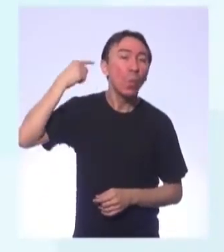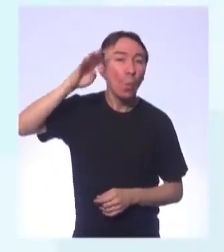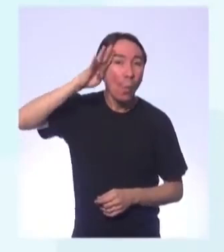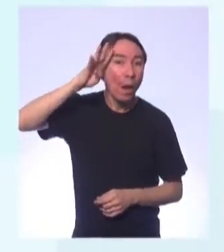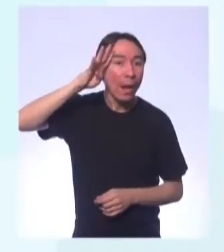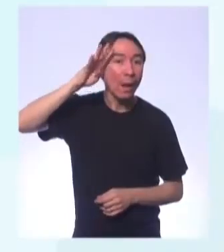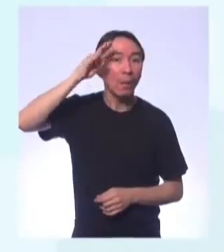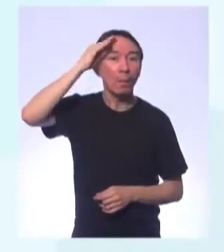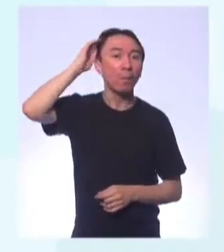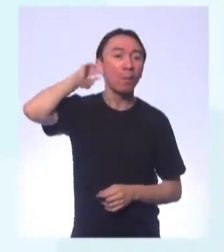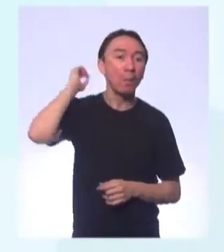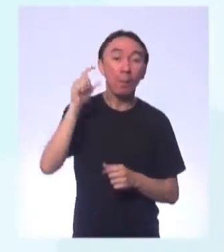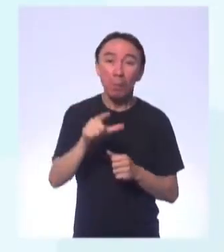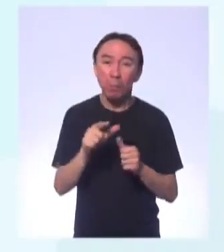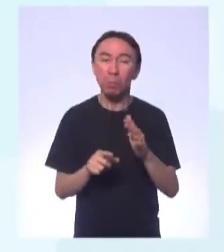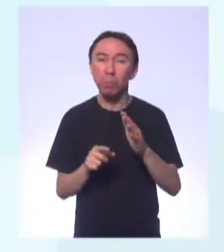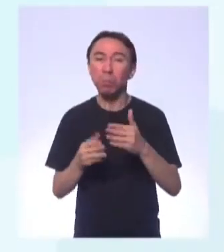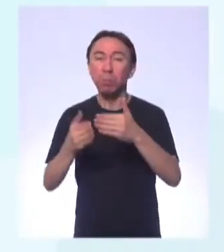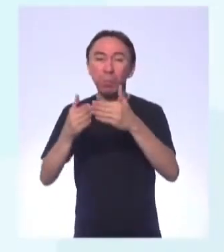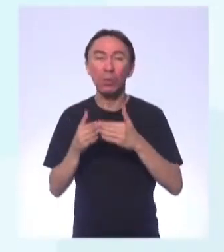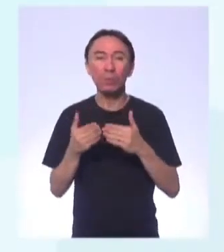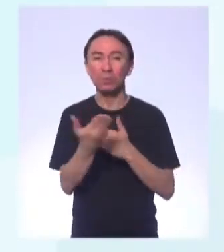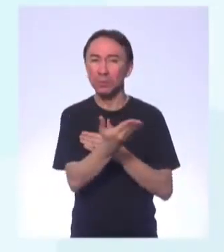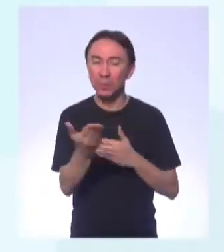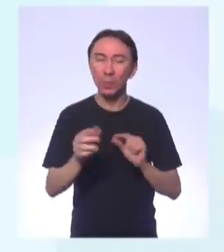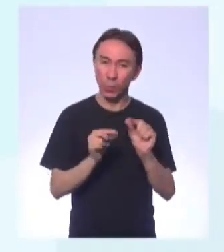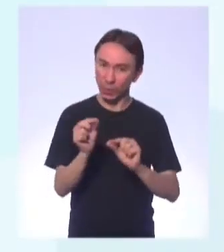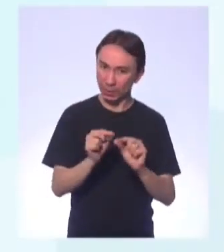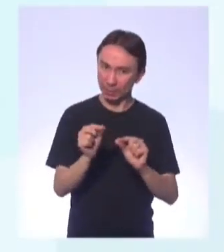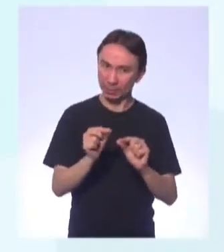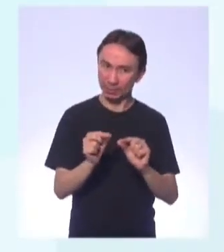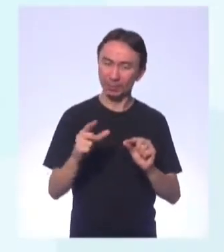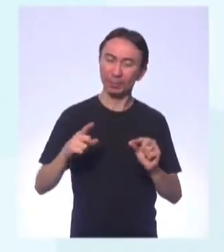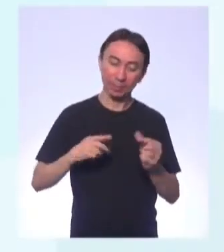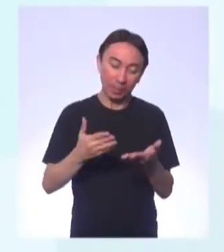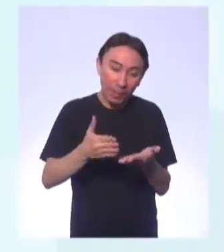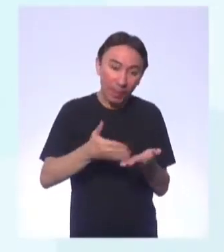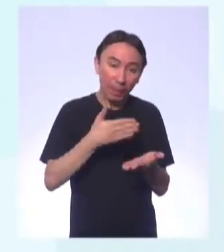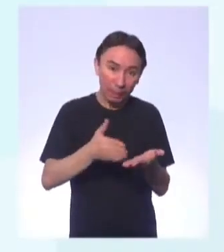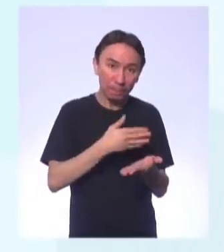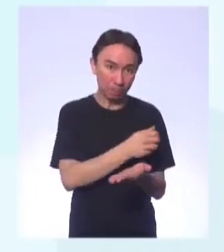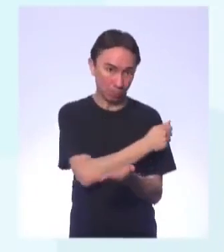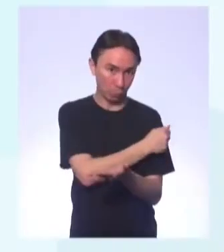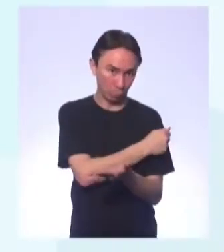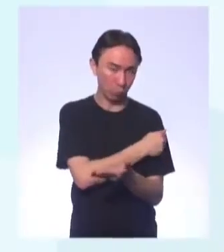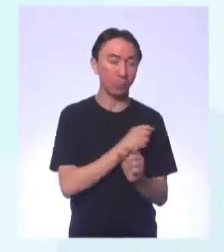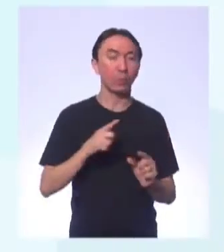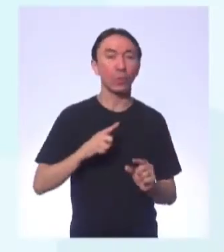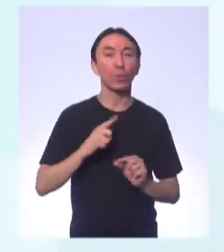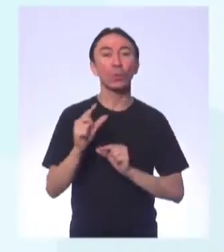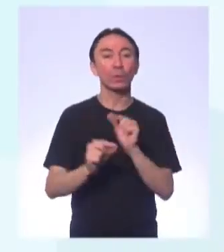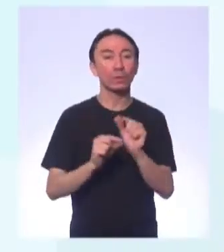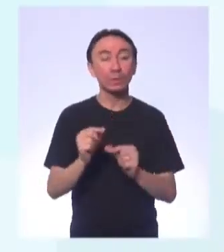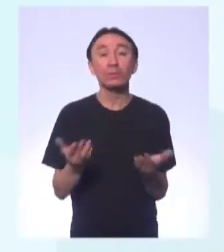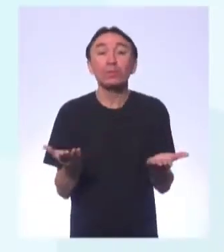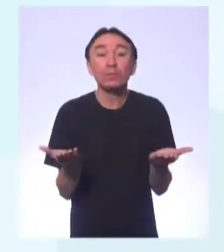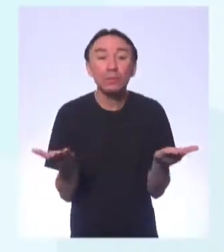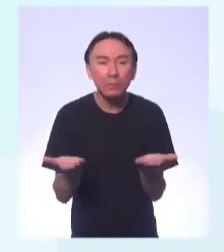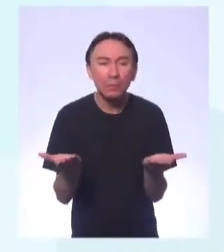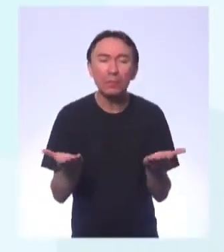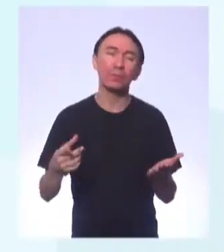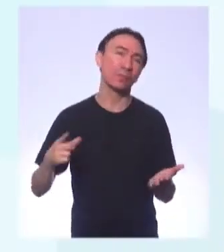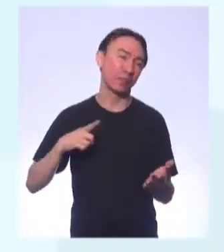fazerem né que tá lá na página do Caderno do Aluno desculpa do aprender sempre que é o seguinte então é hora de criar